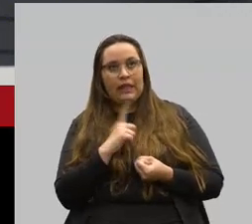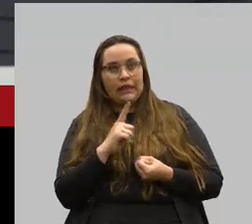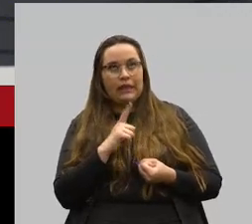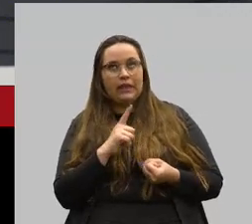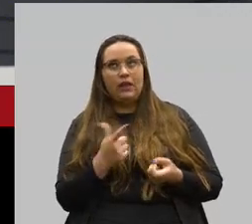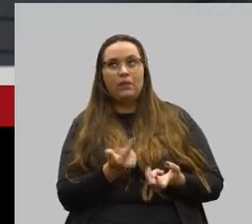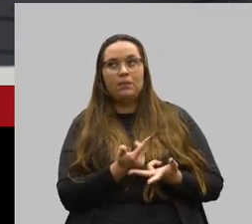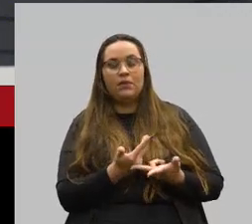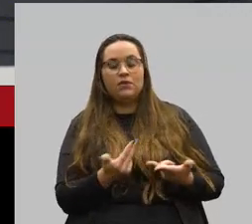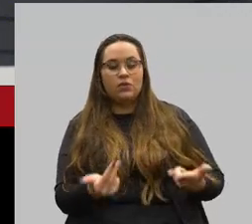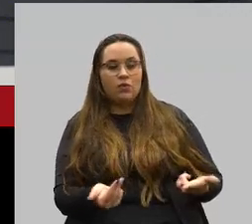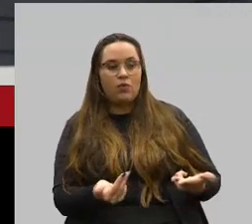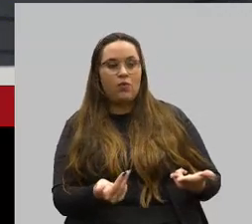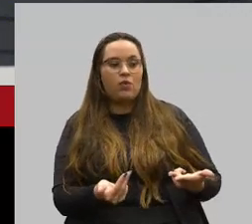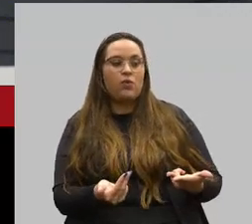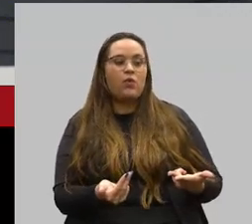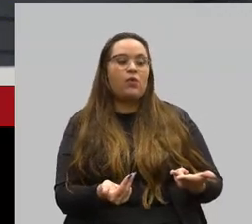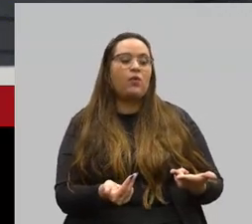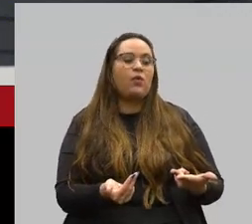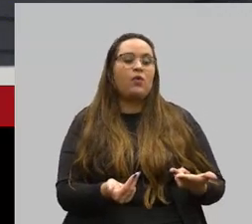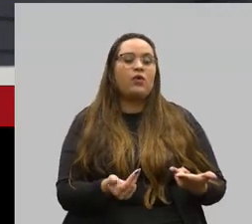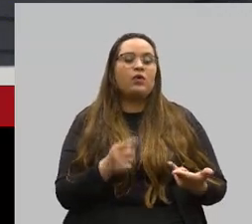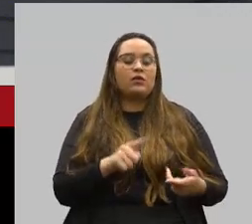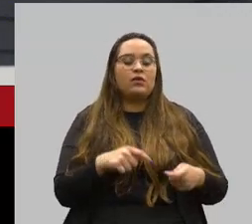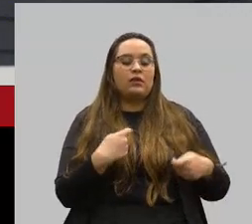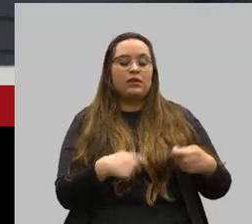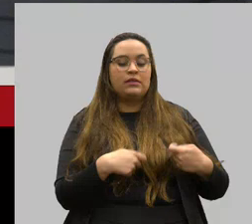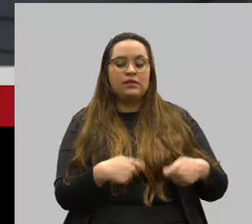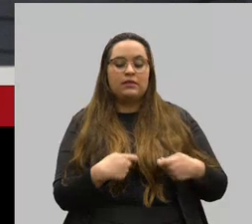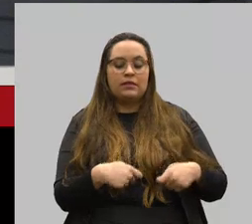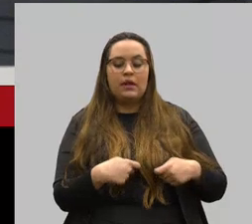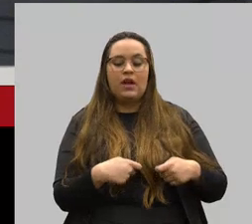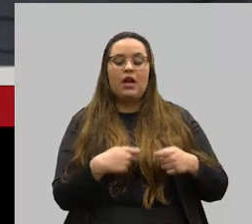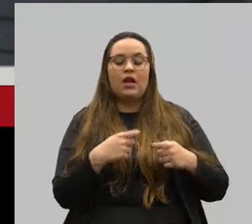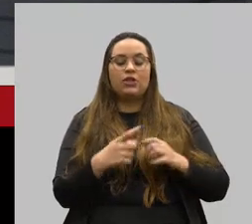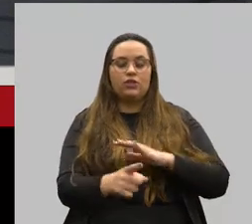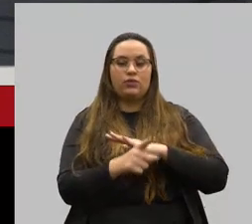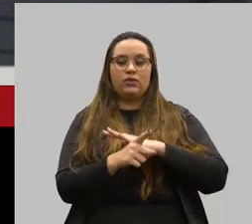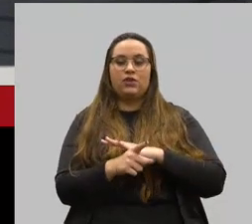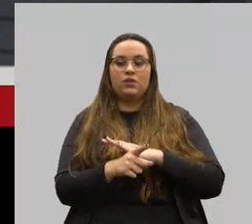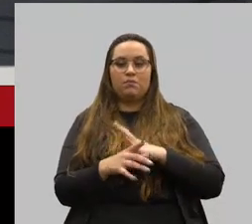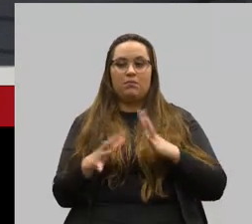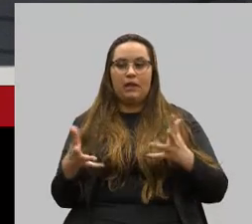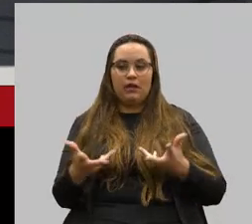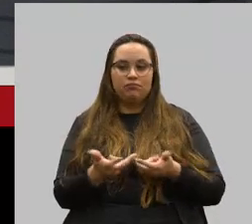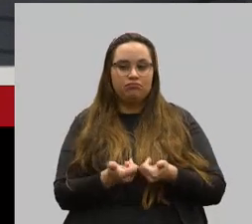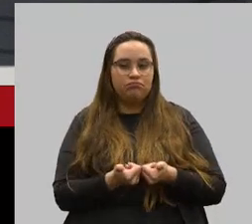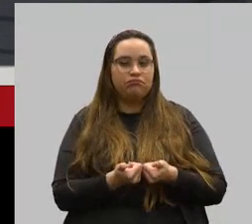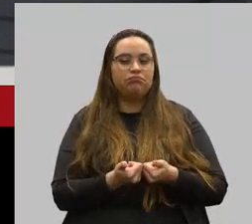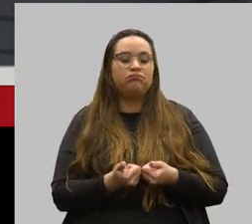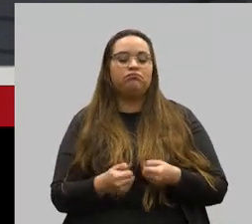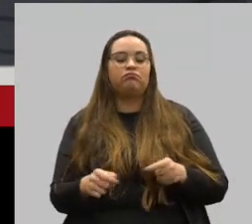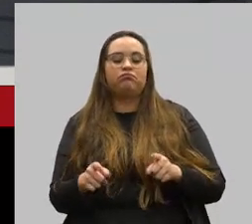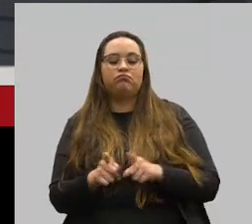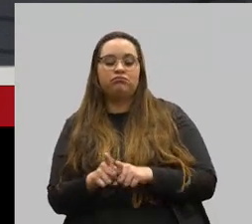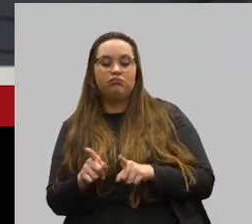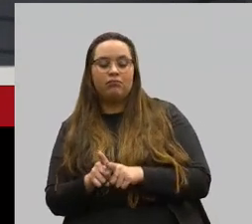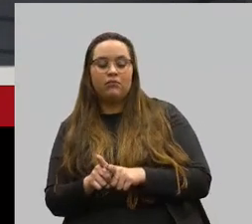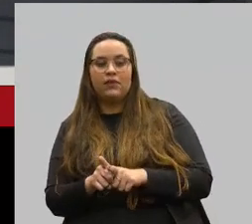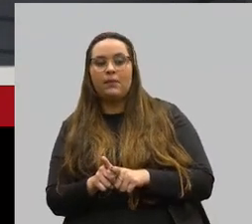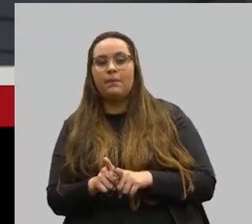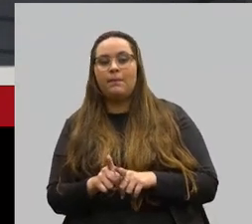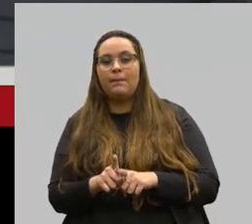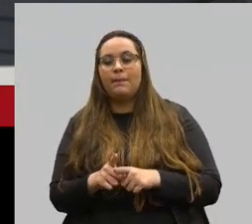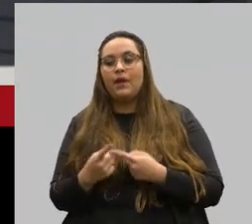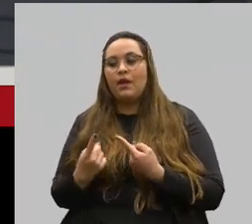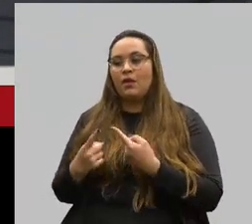eh façam com que haja necessidade dessa estrutura especializada uma estrutura multidisciplinar né E também o combate